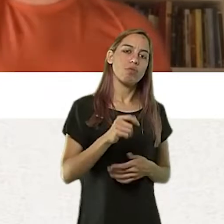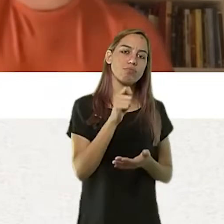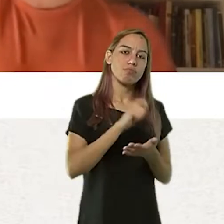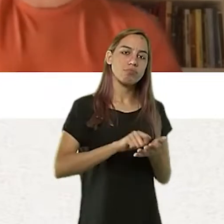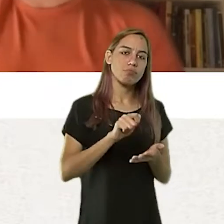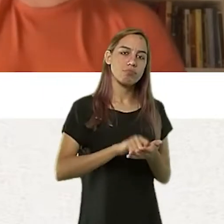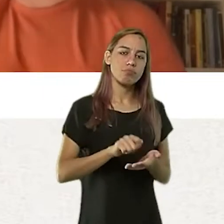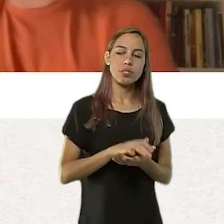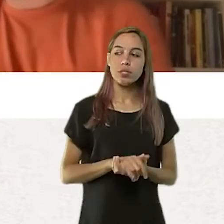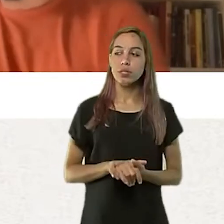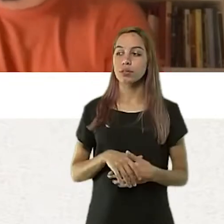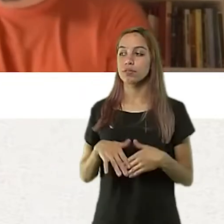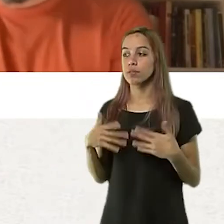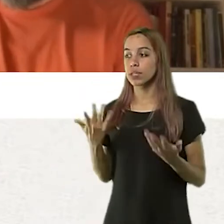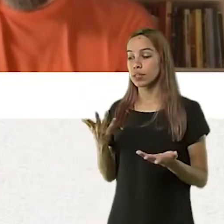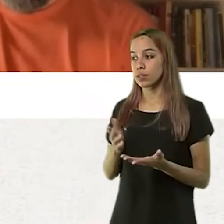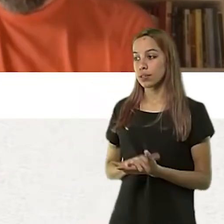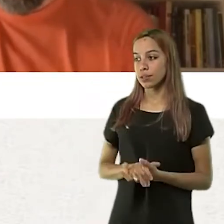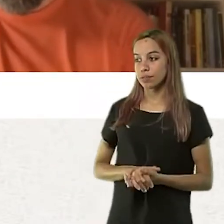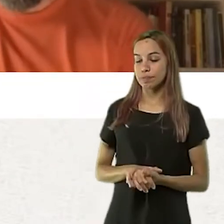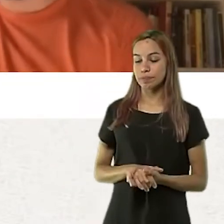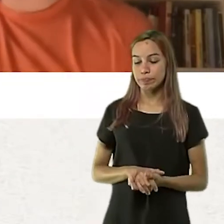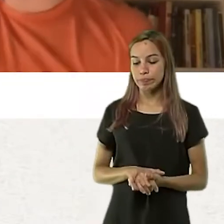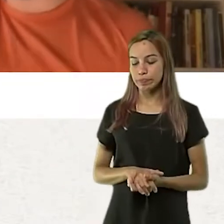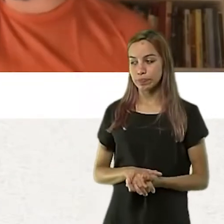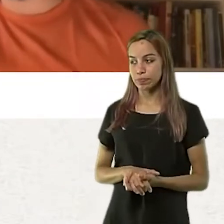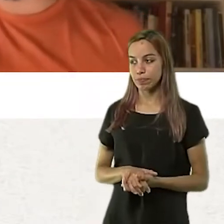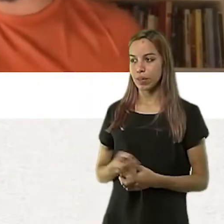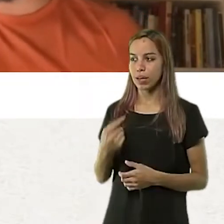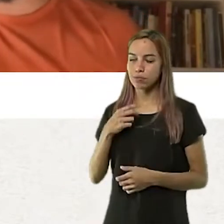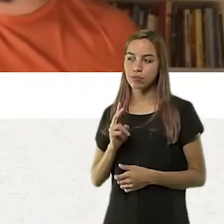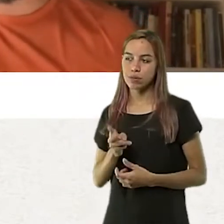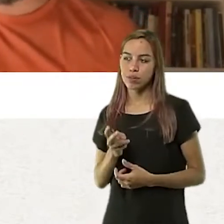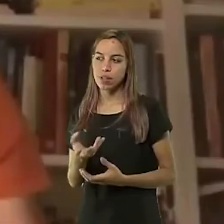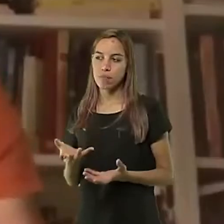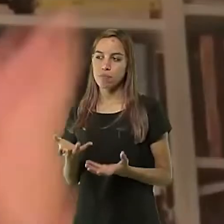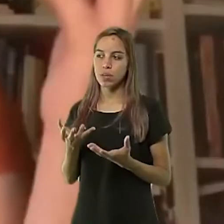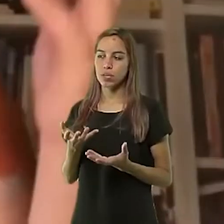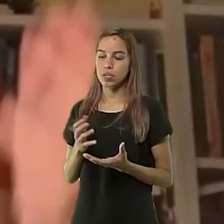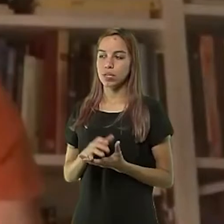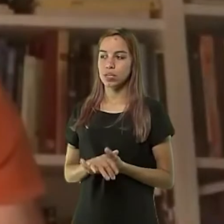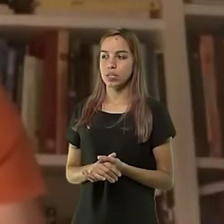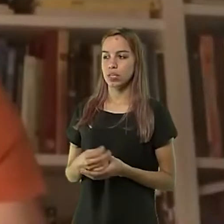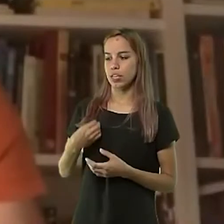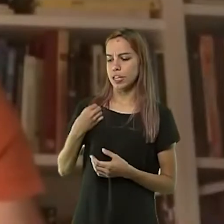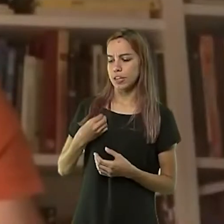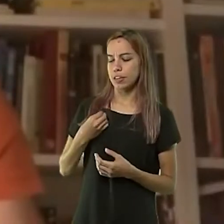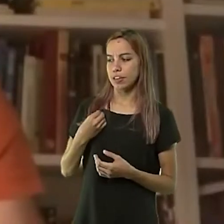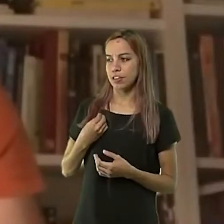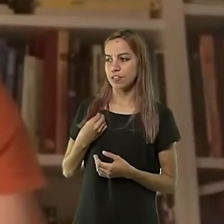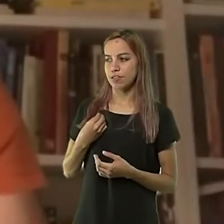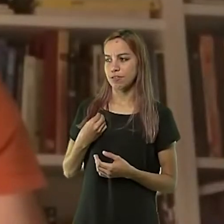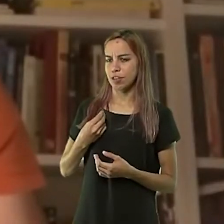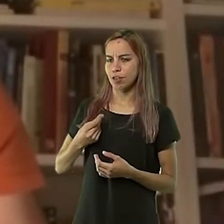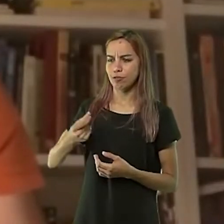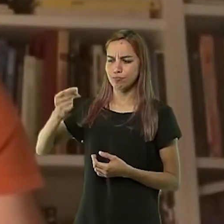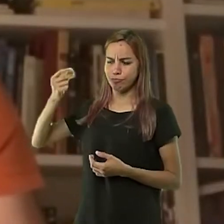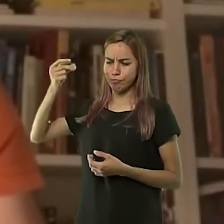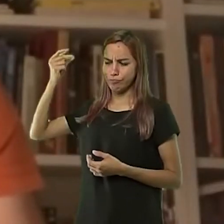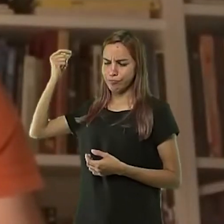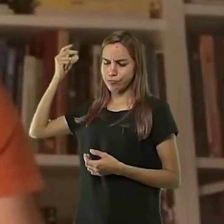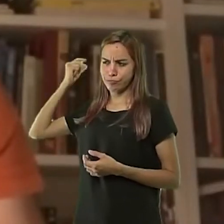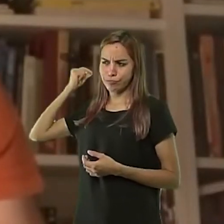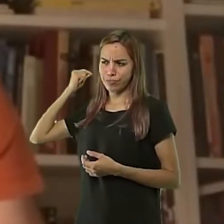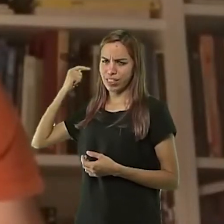O Alentejo, eu sempre quis viver no campo, sempre, desde muito jovem.